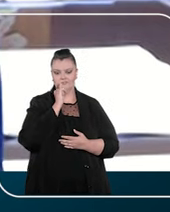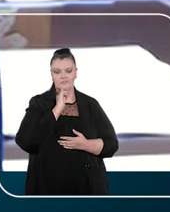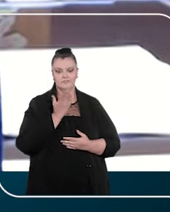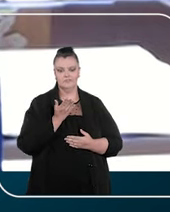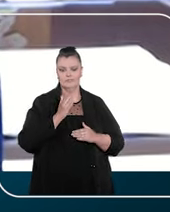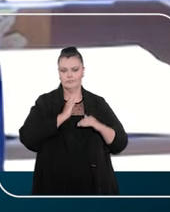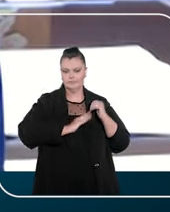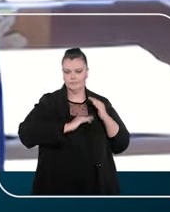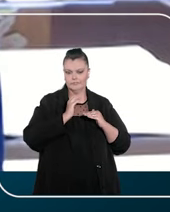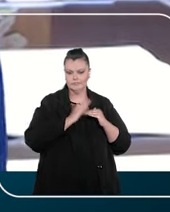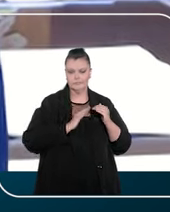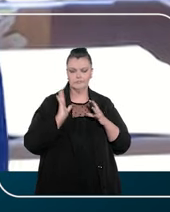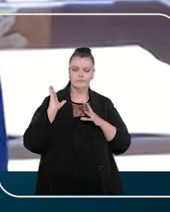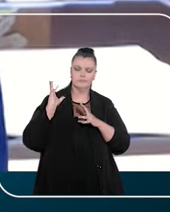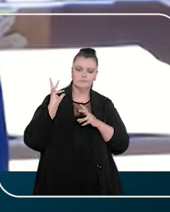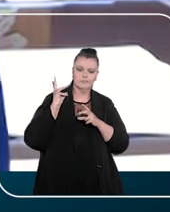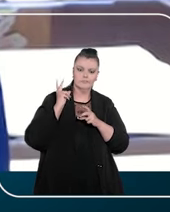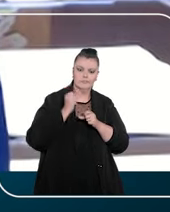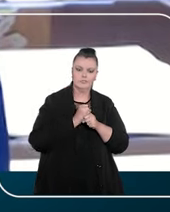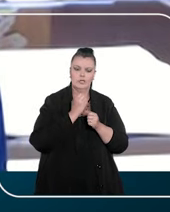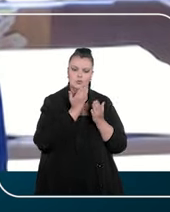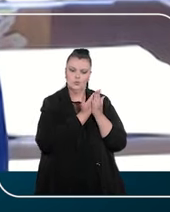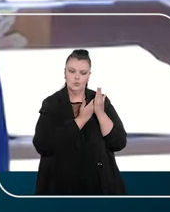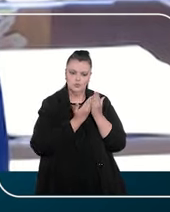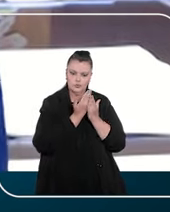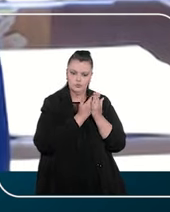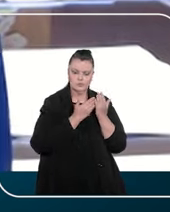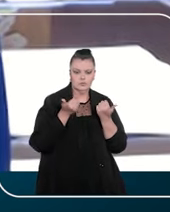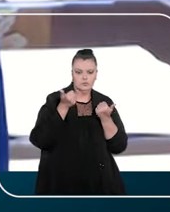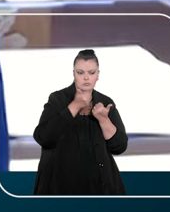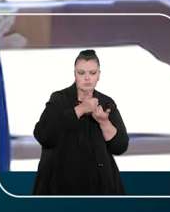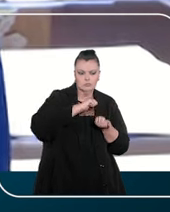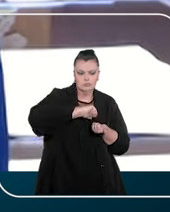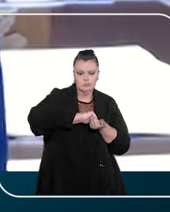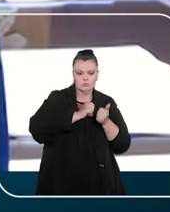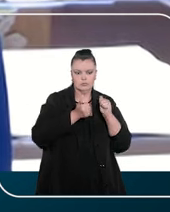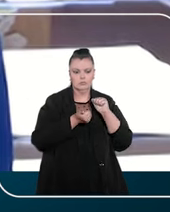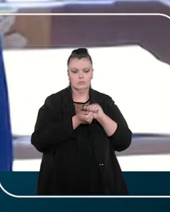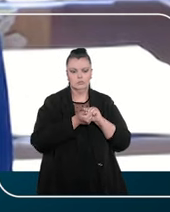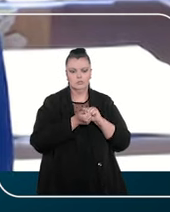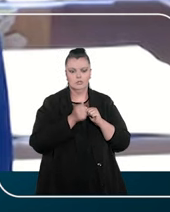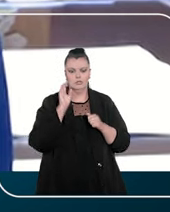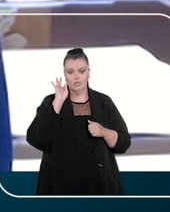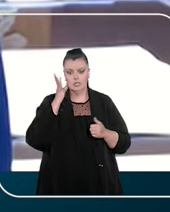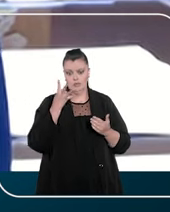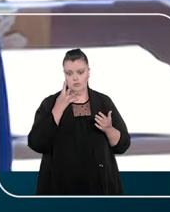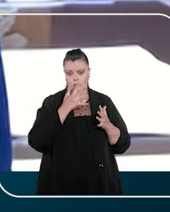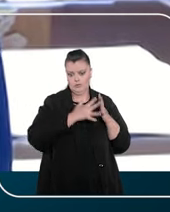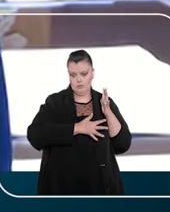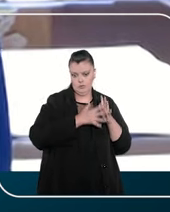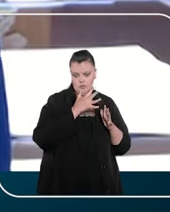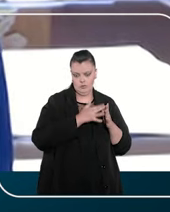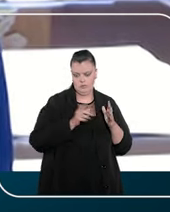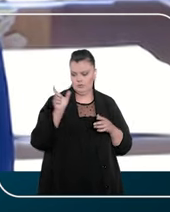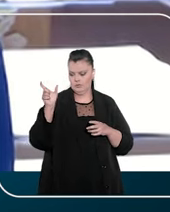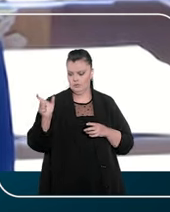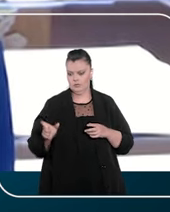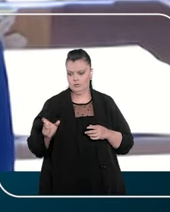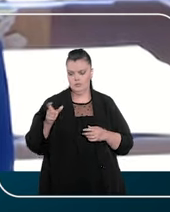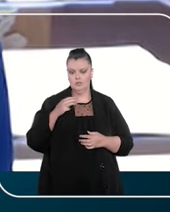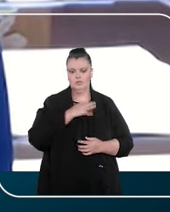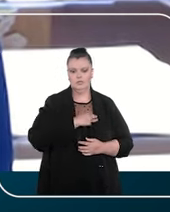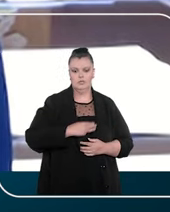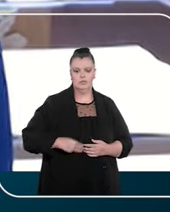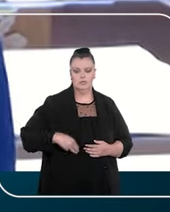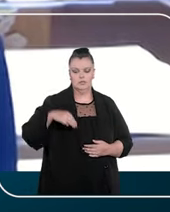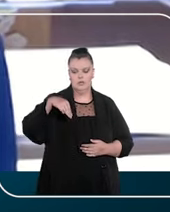vem estudando esses métodos alternativos de solução de conflitos, na pessoa do ministro Marco Buzzi, a quem eu rendo